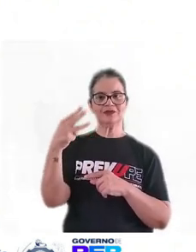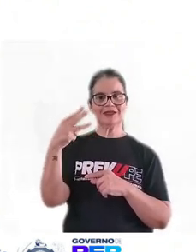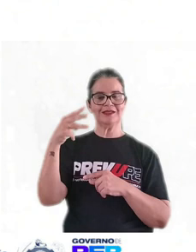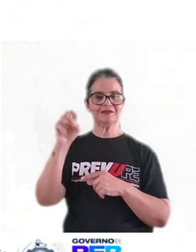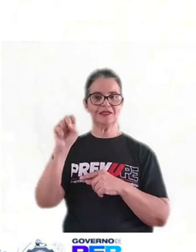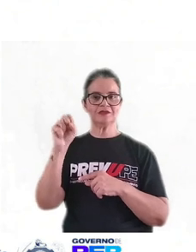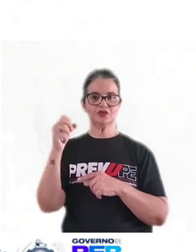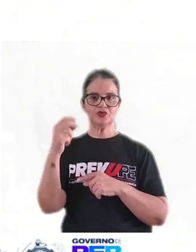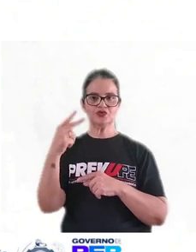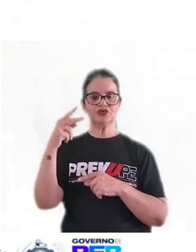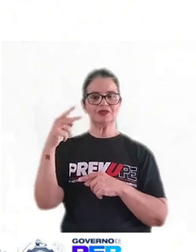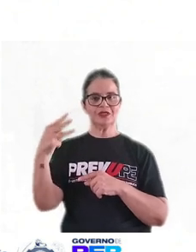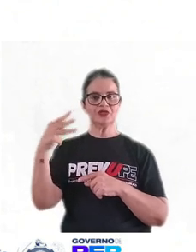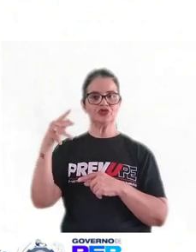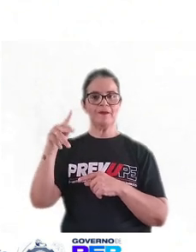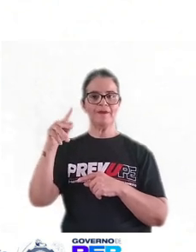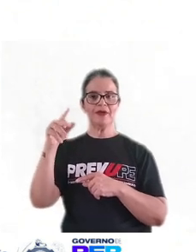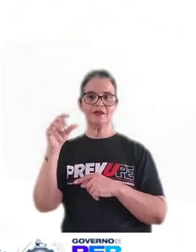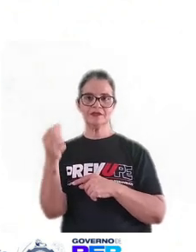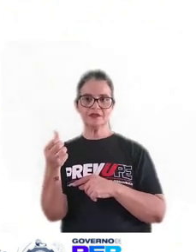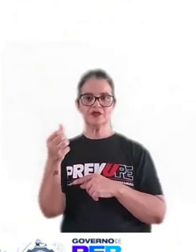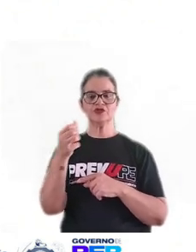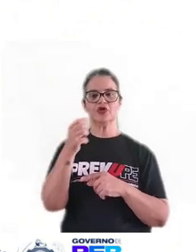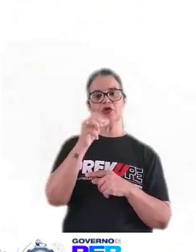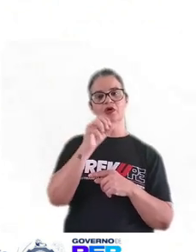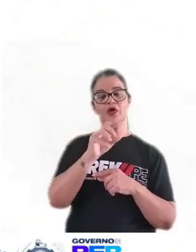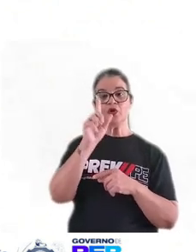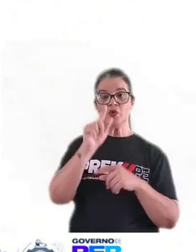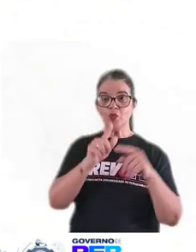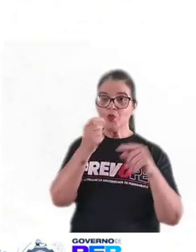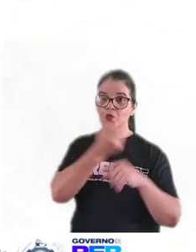2p4 3s2 3p6